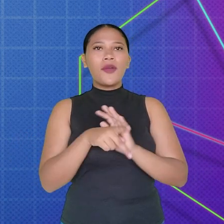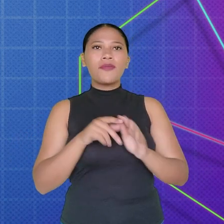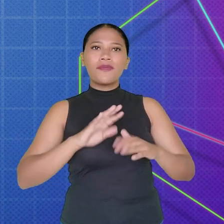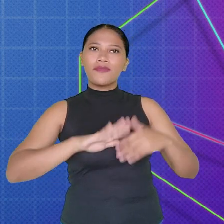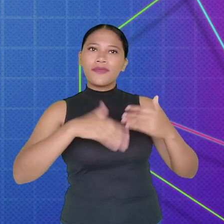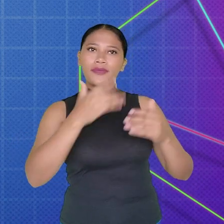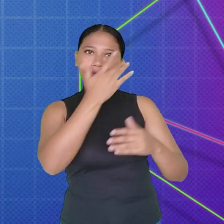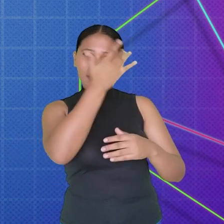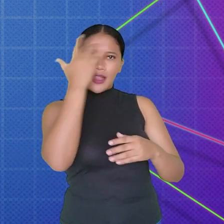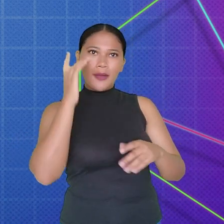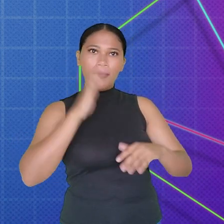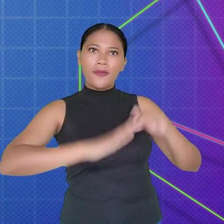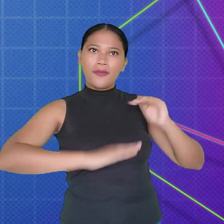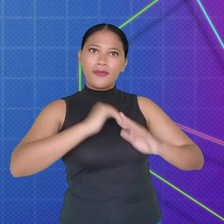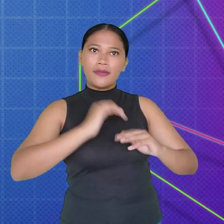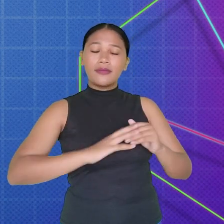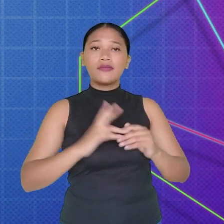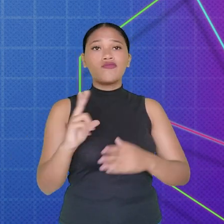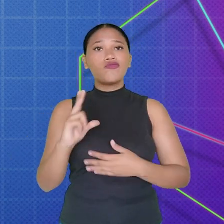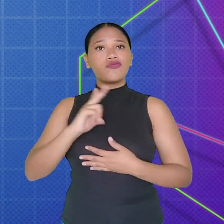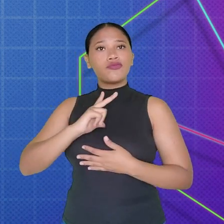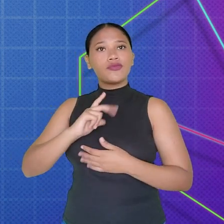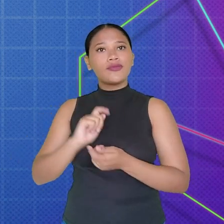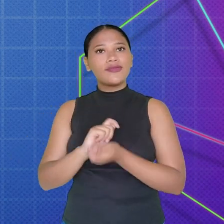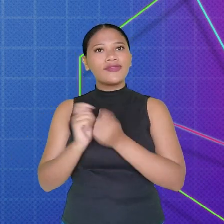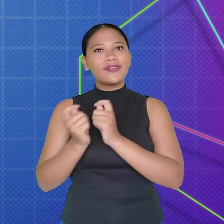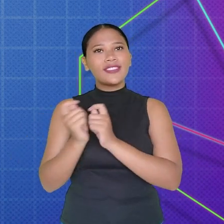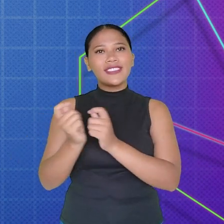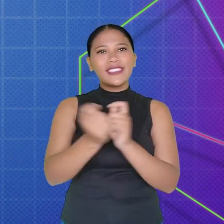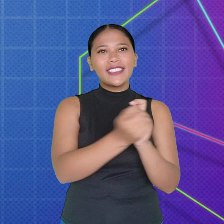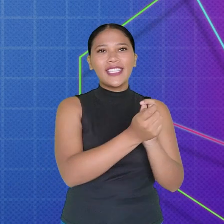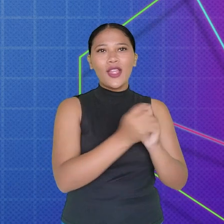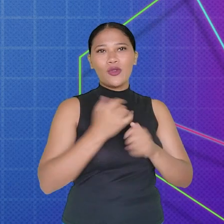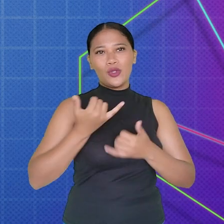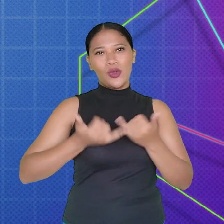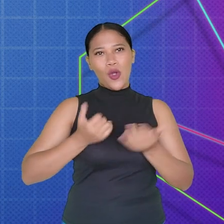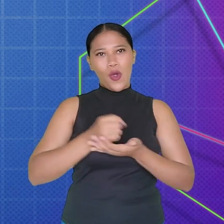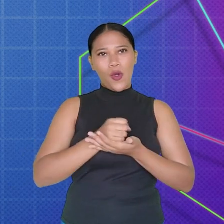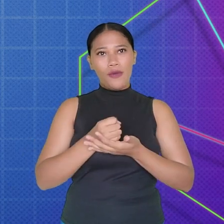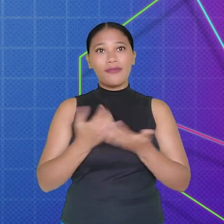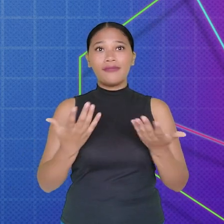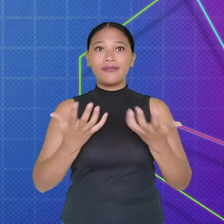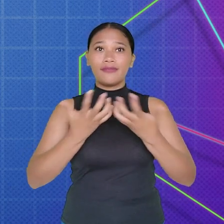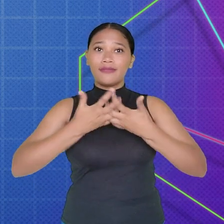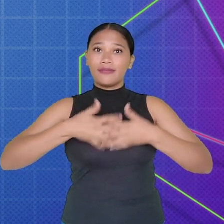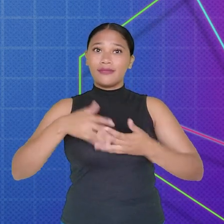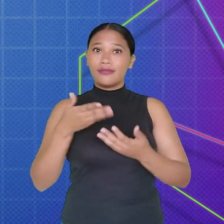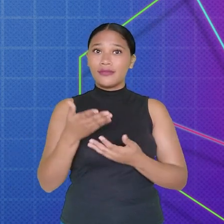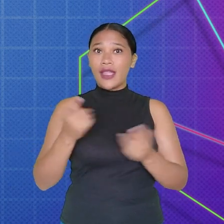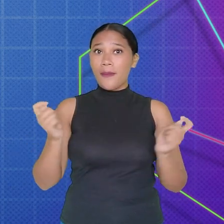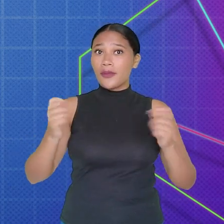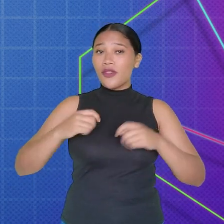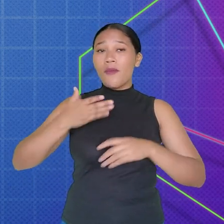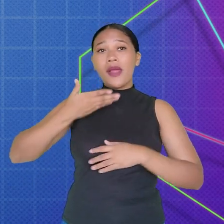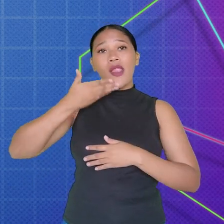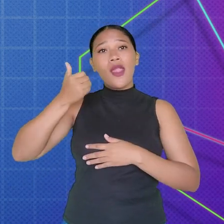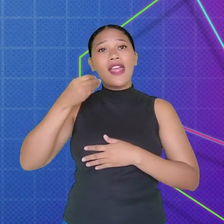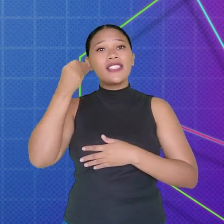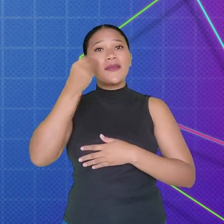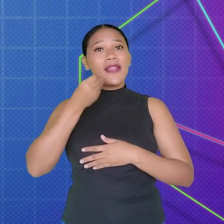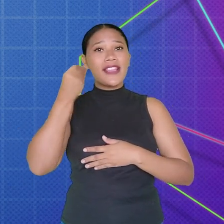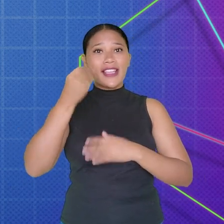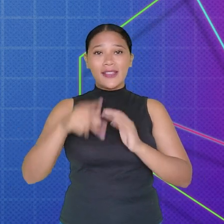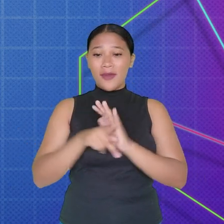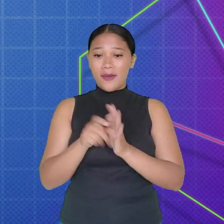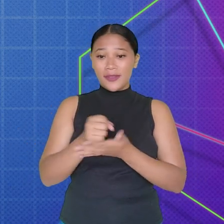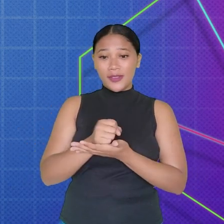que os desenvolvedores criem controles intuitivos e personalizados para os seus jogos. Com essa funcionalidade, é possível melhorar a